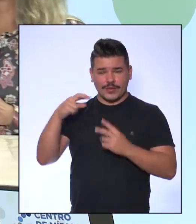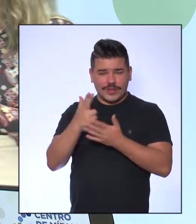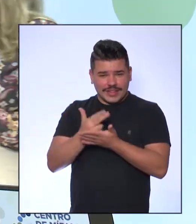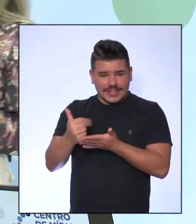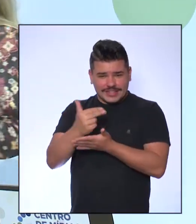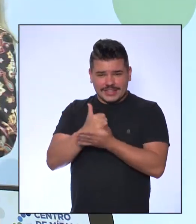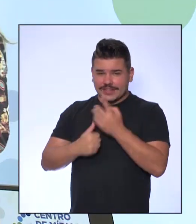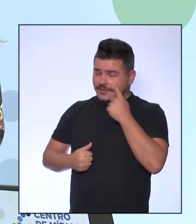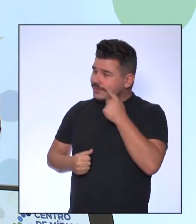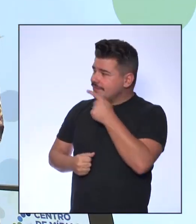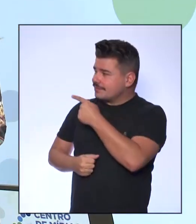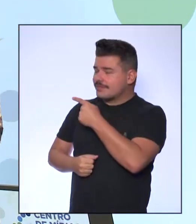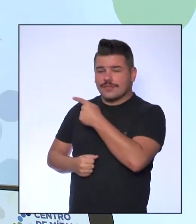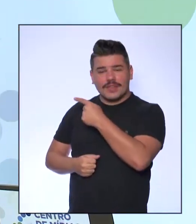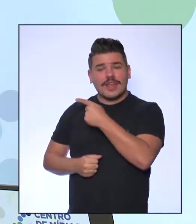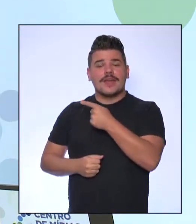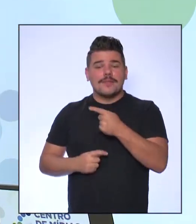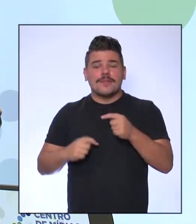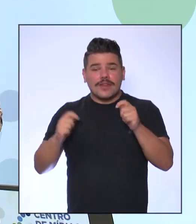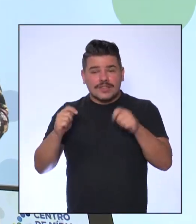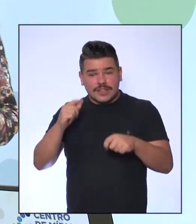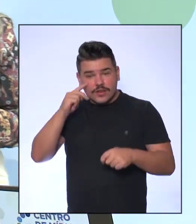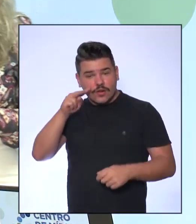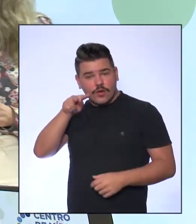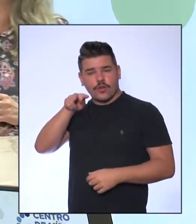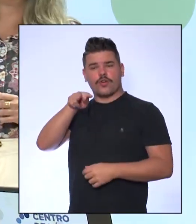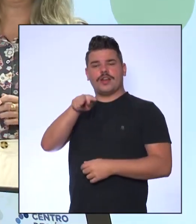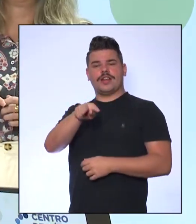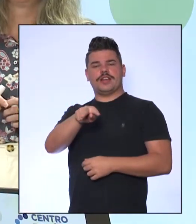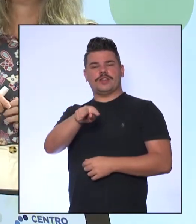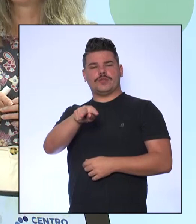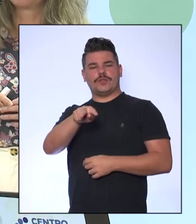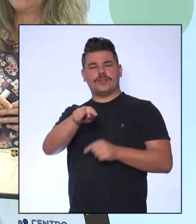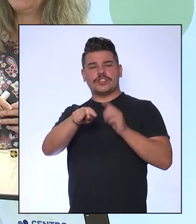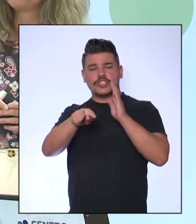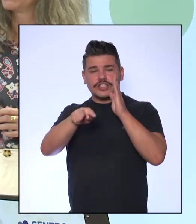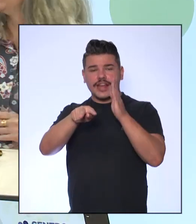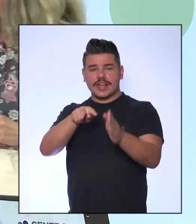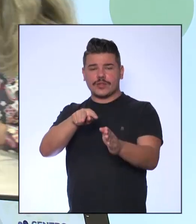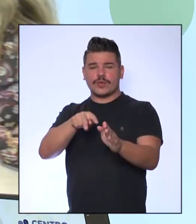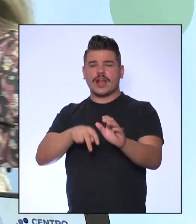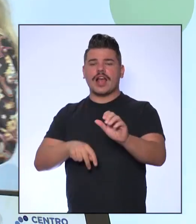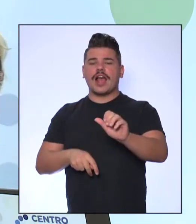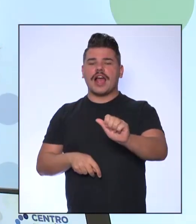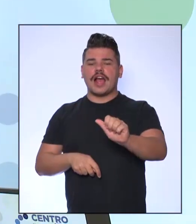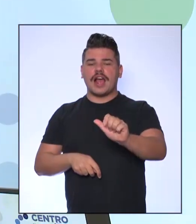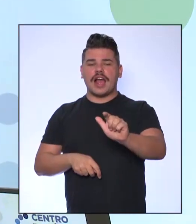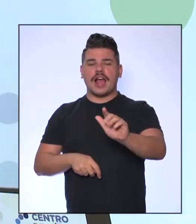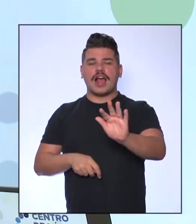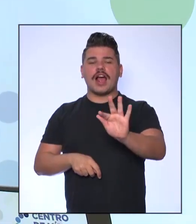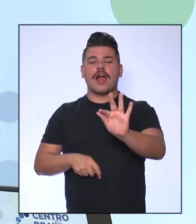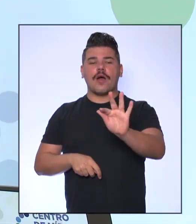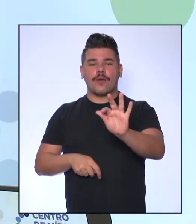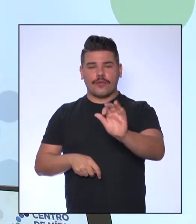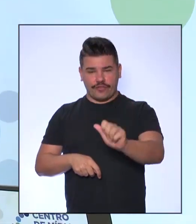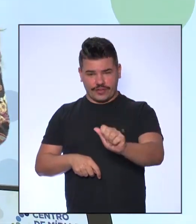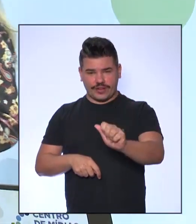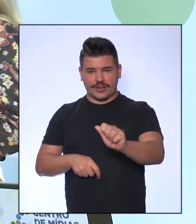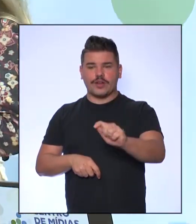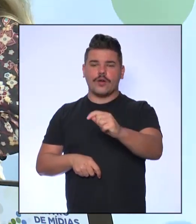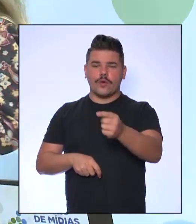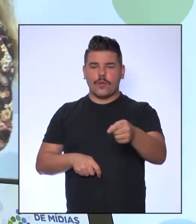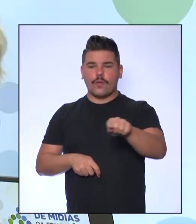olhinho, só para a gente dizer que a gente está olhando para o ângulo alfa. Tudo bem? Então, eu estou olhando aqui para o ângulo